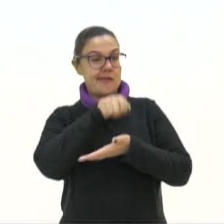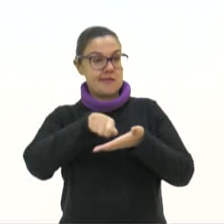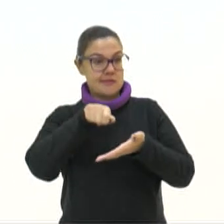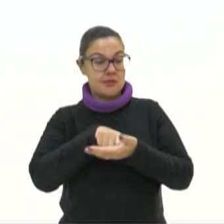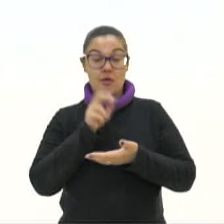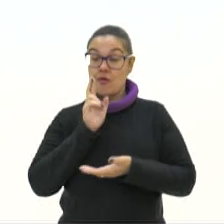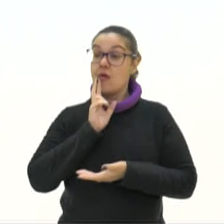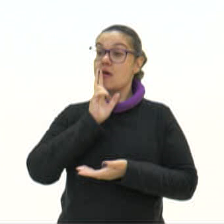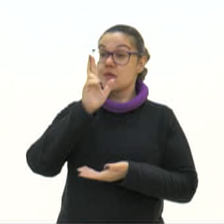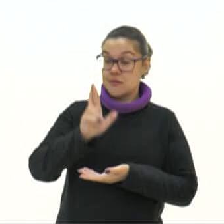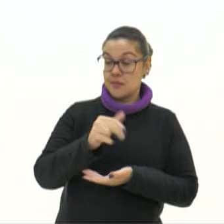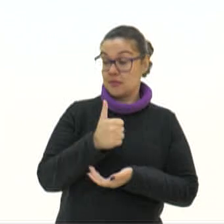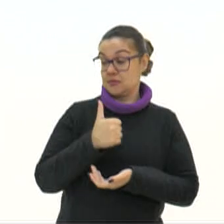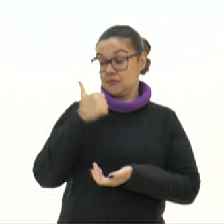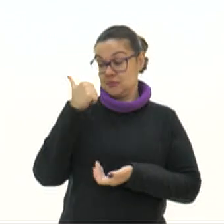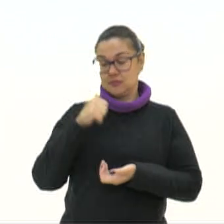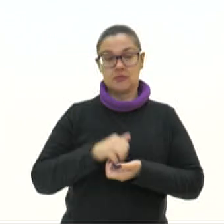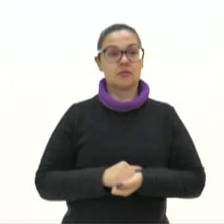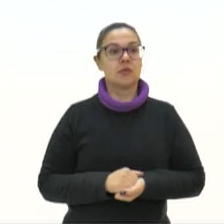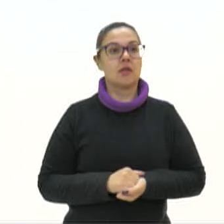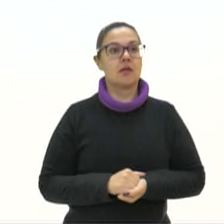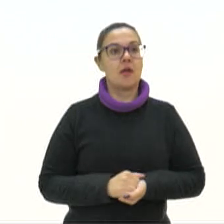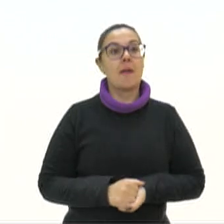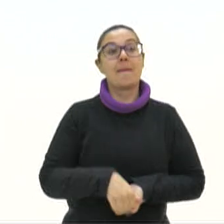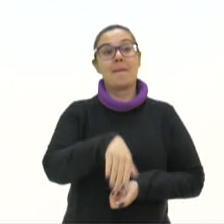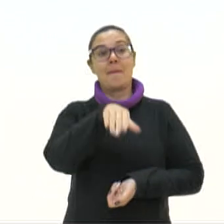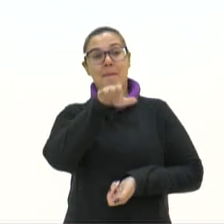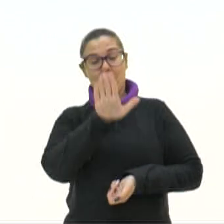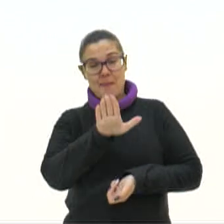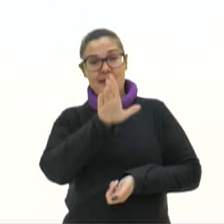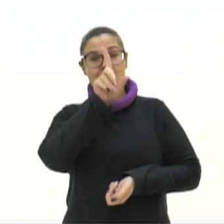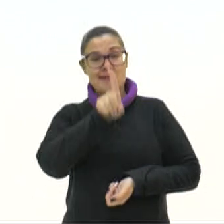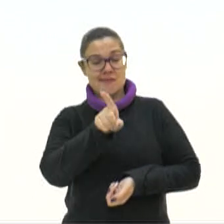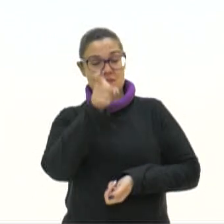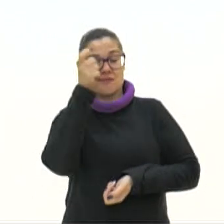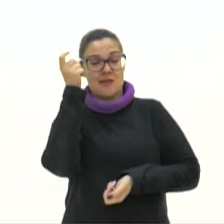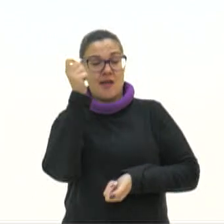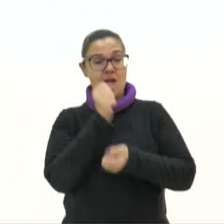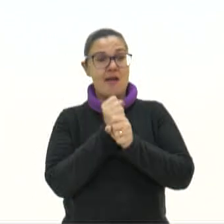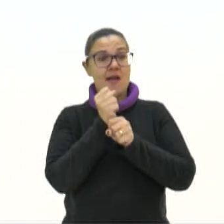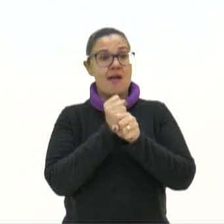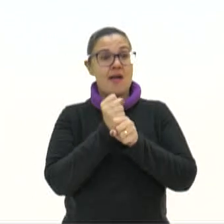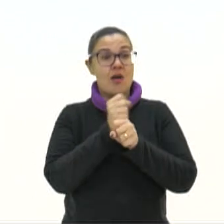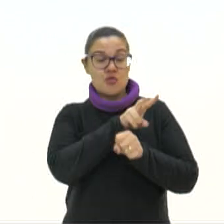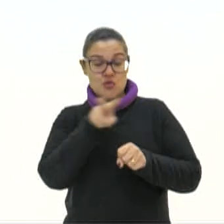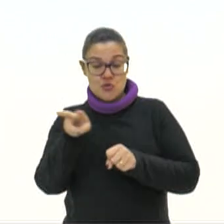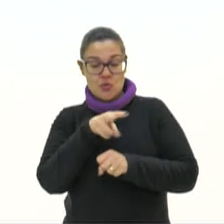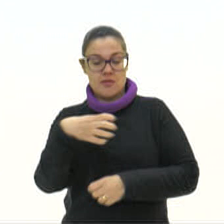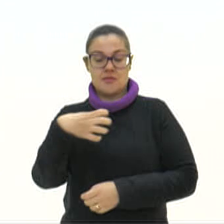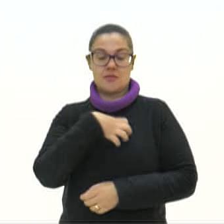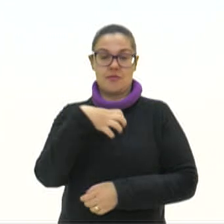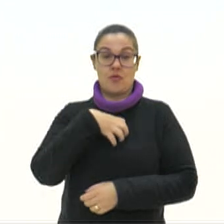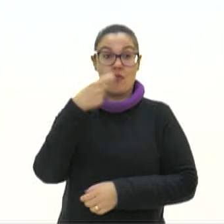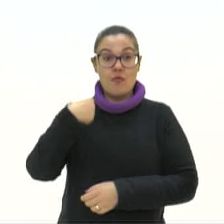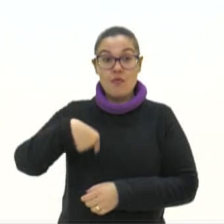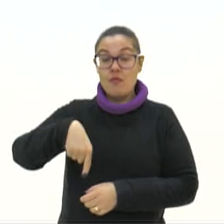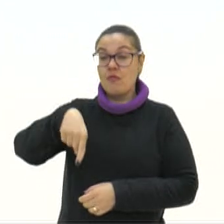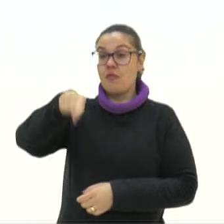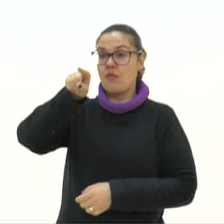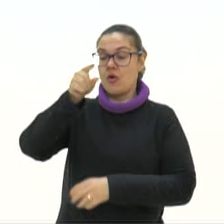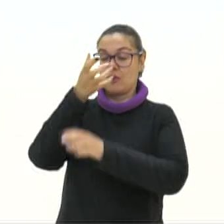de uma resposta de Gilberto Gil. Gilberto Gil diz o seguinte, mas eram ambos de Salvador, tinham ido para o sertão